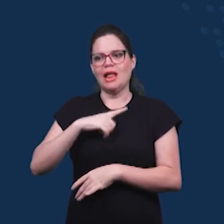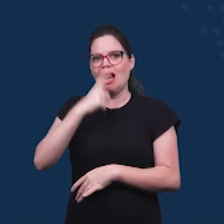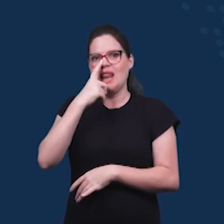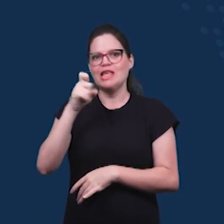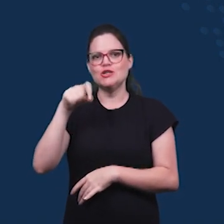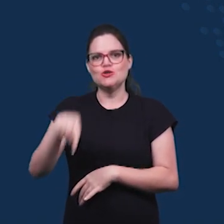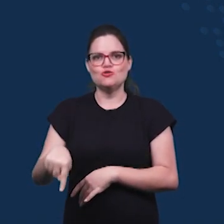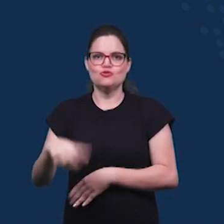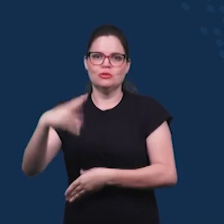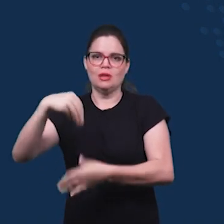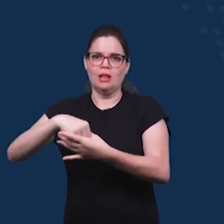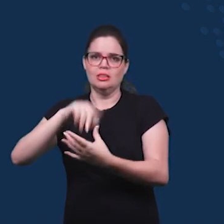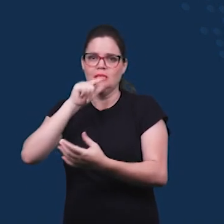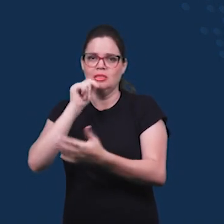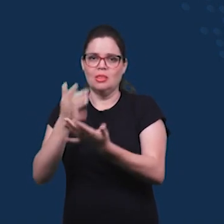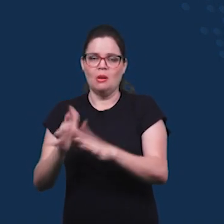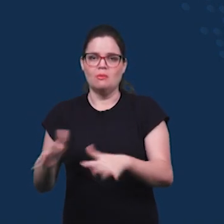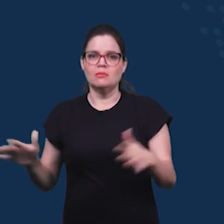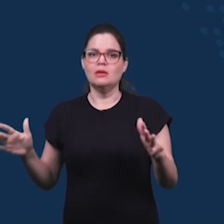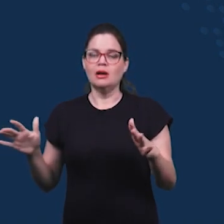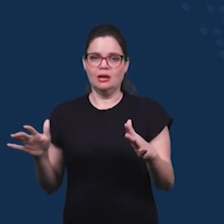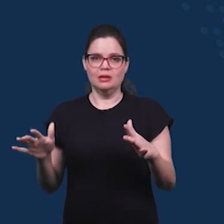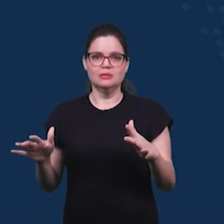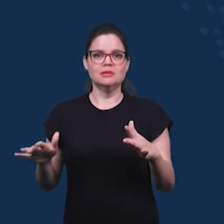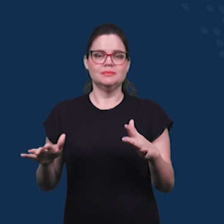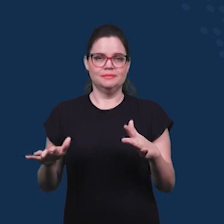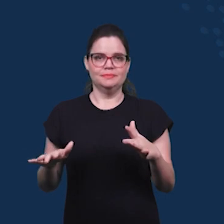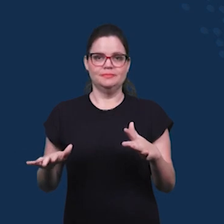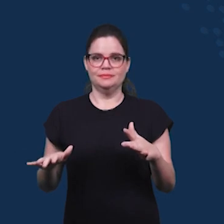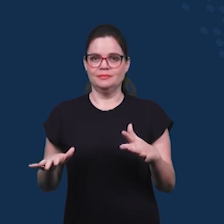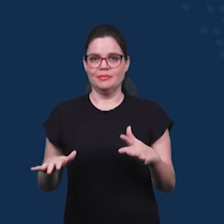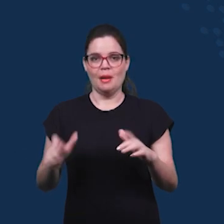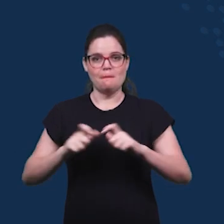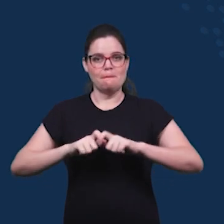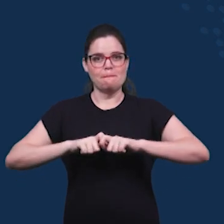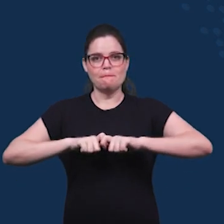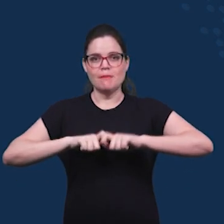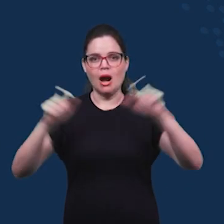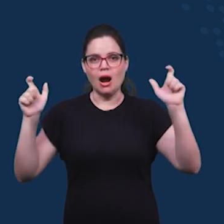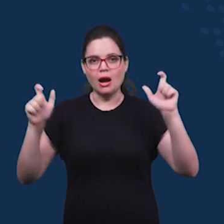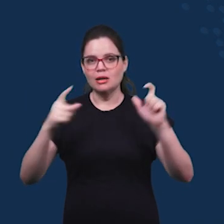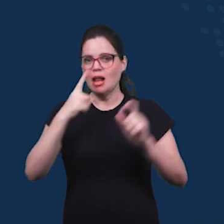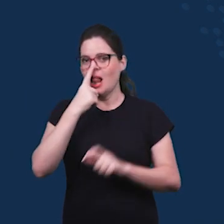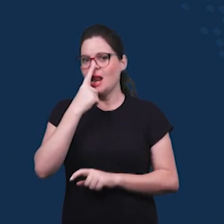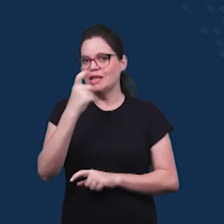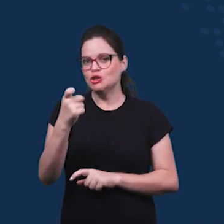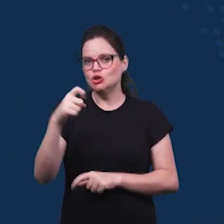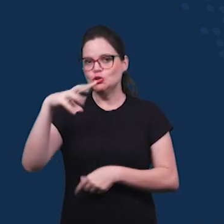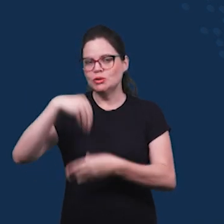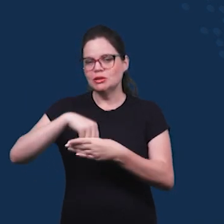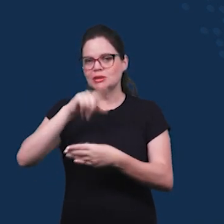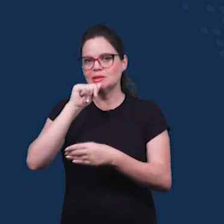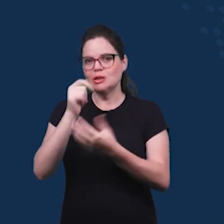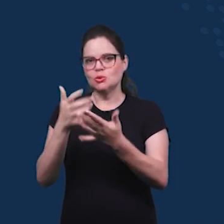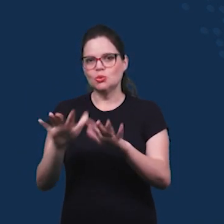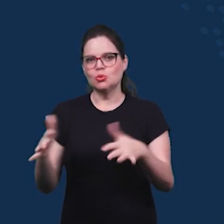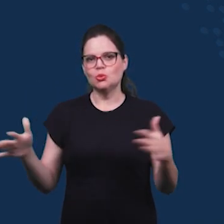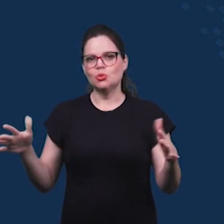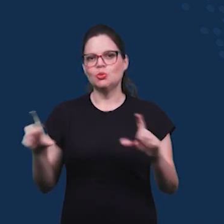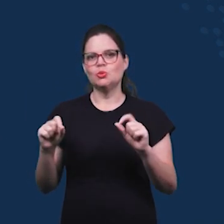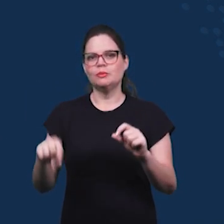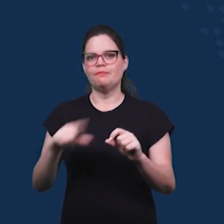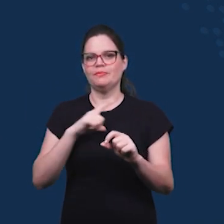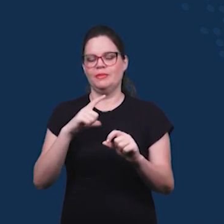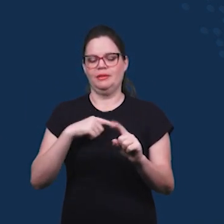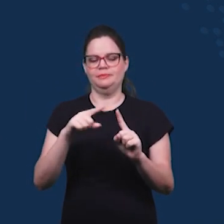acumulado ali. Boa parte desse lixo que está presente nos oceanos hoje é composta de